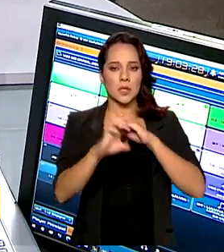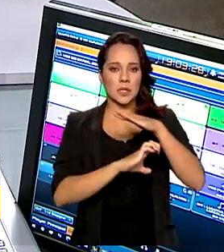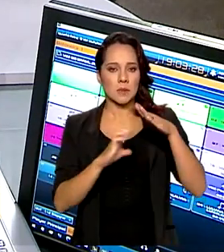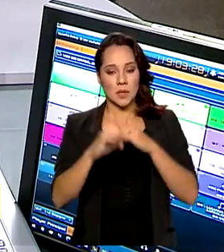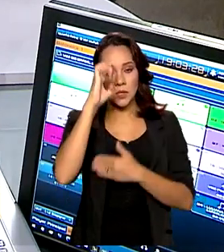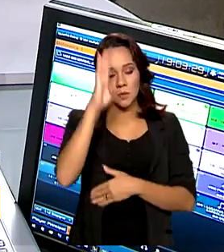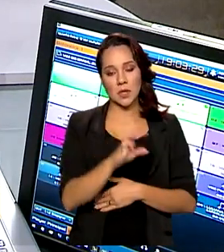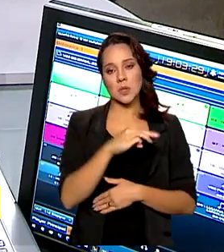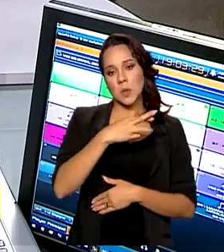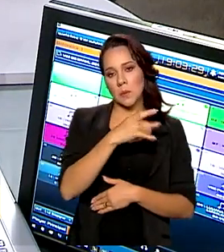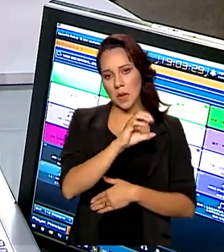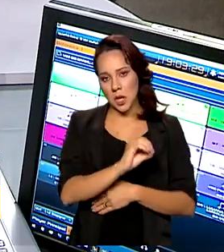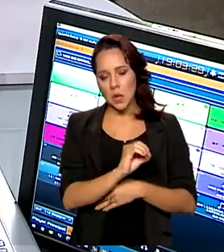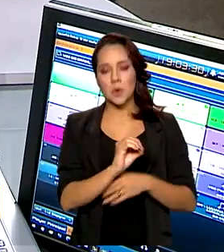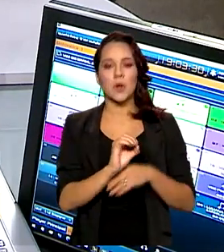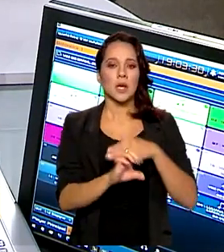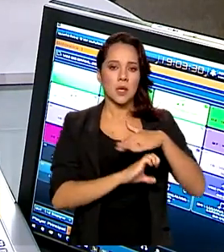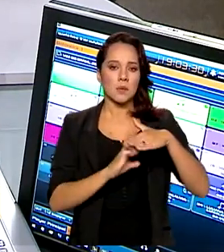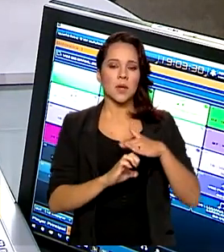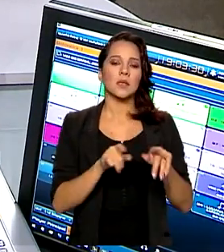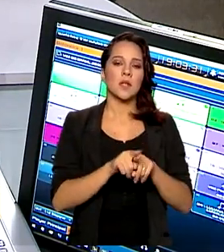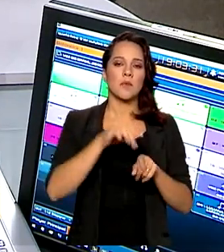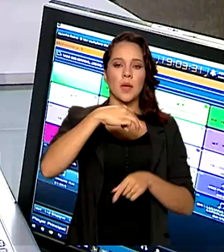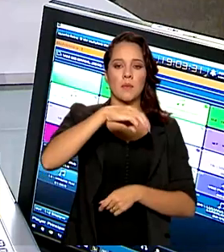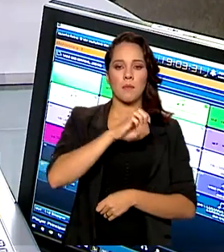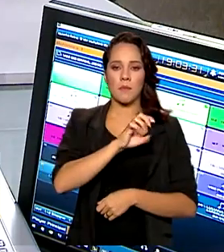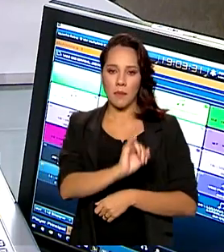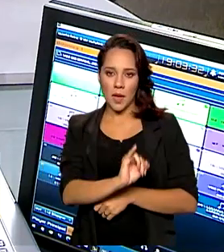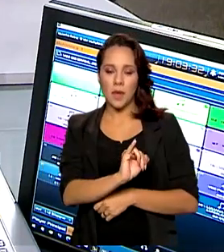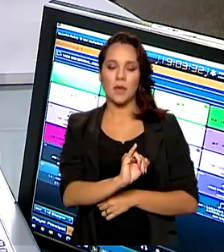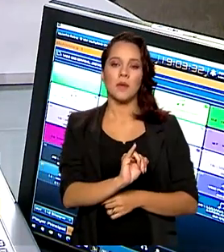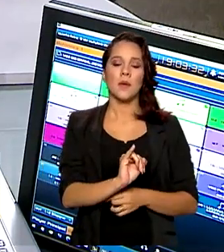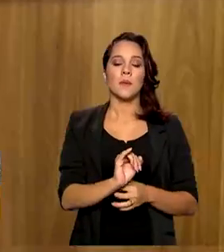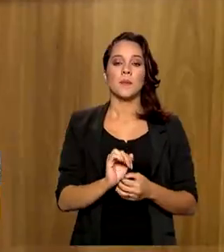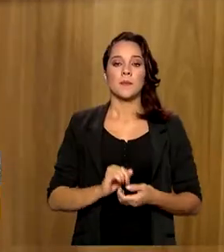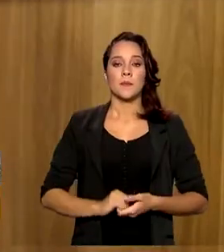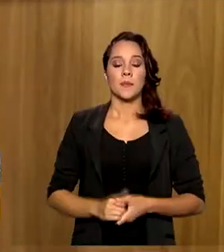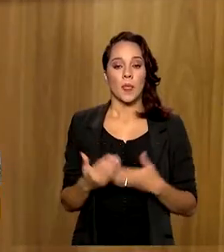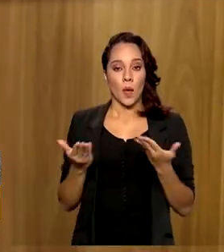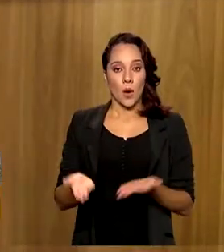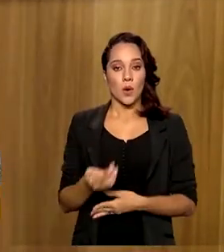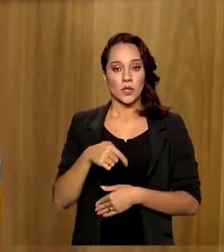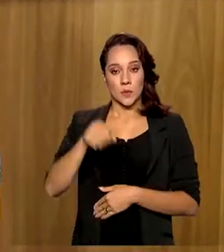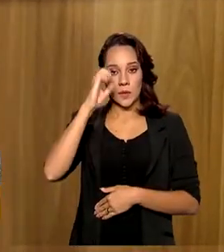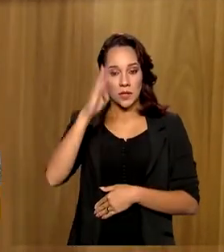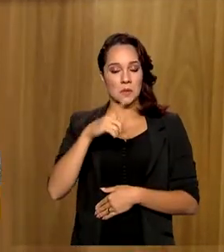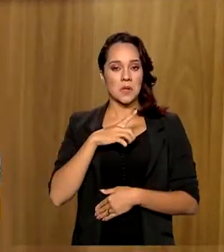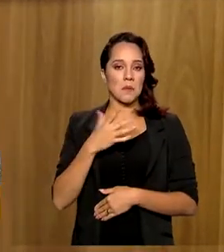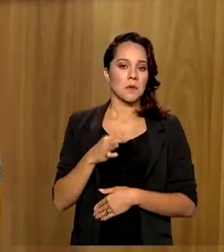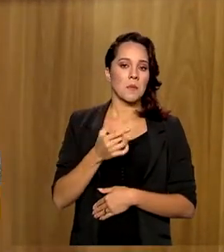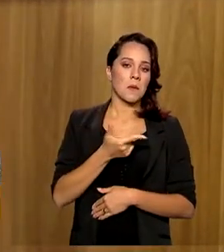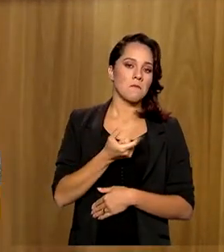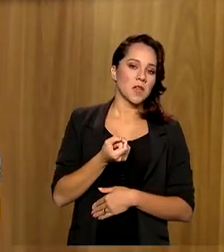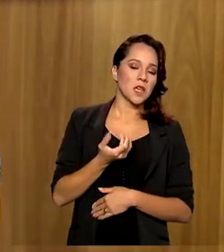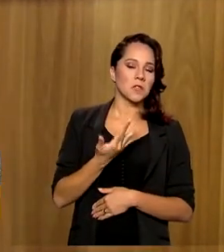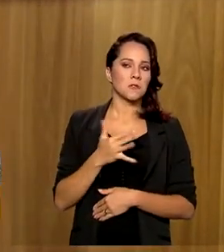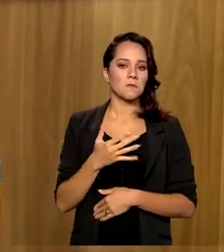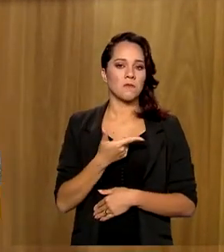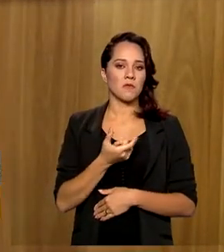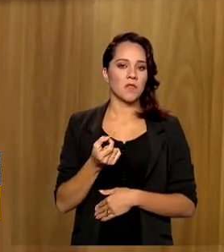micro e pequenas empresas, inclusive os microempreendedores individuais. Hoje a gente no Brasil está em torno de